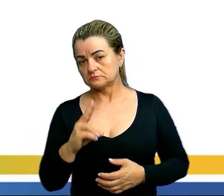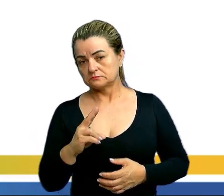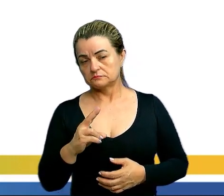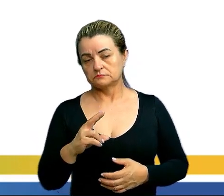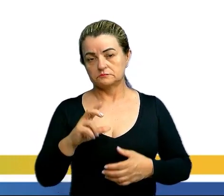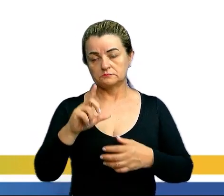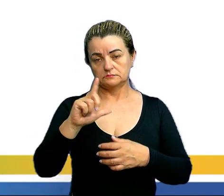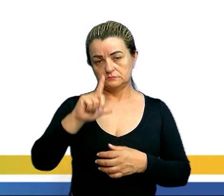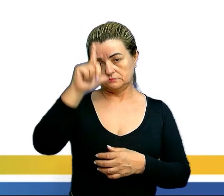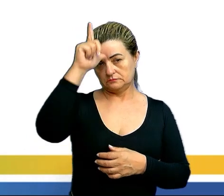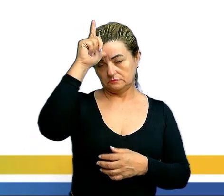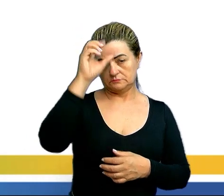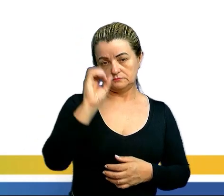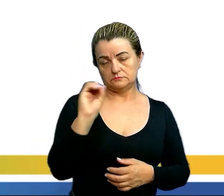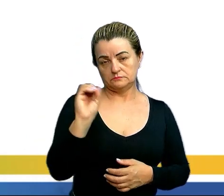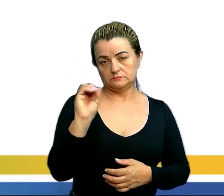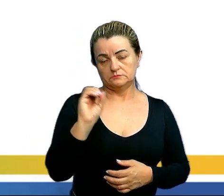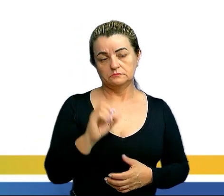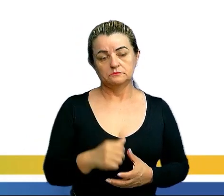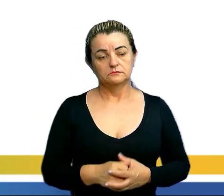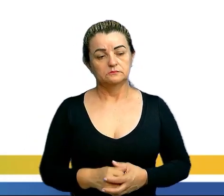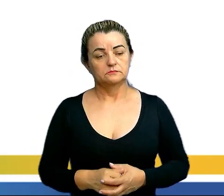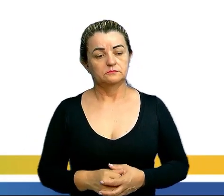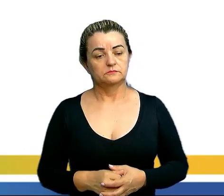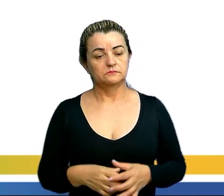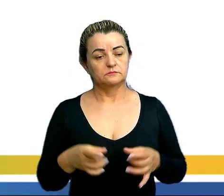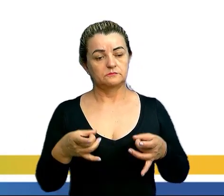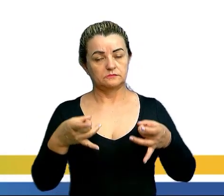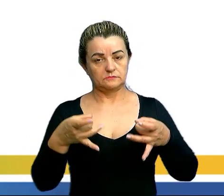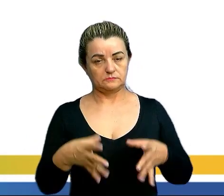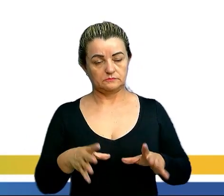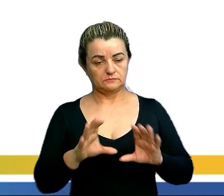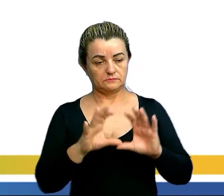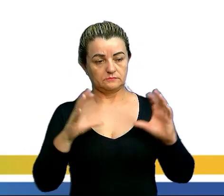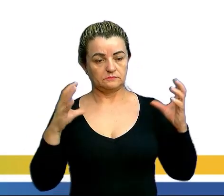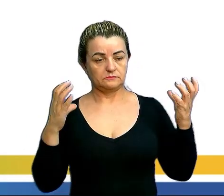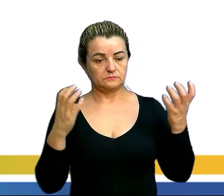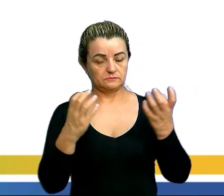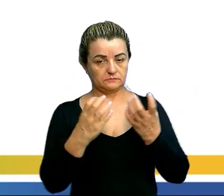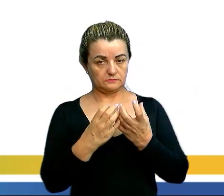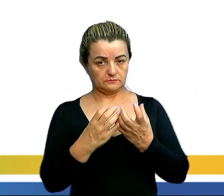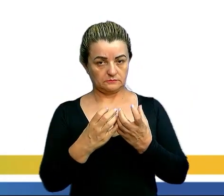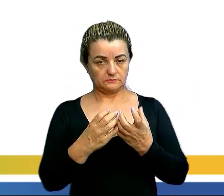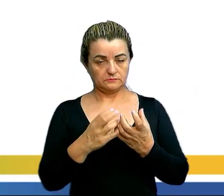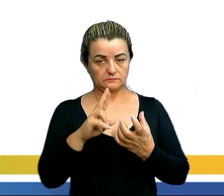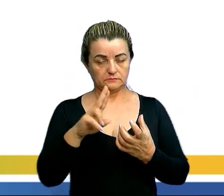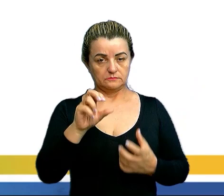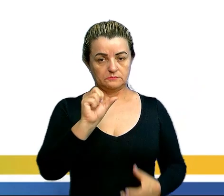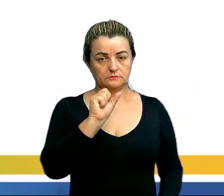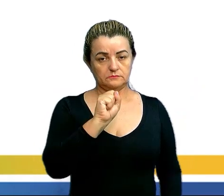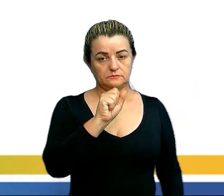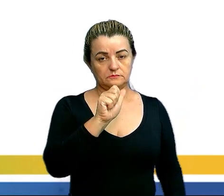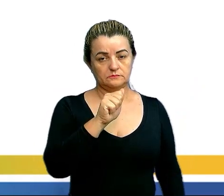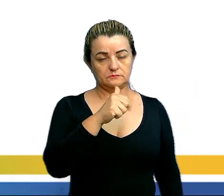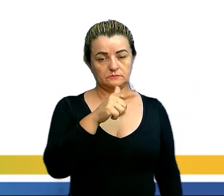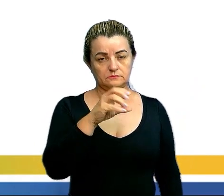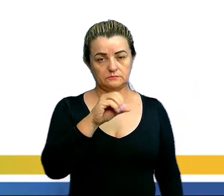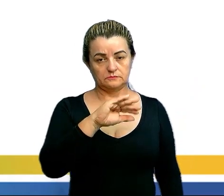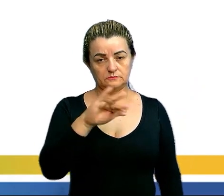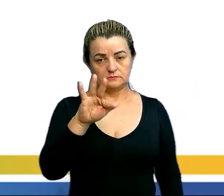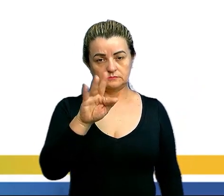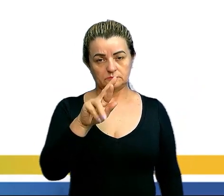Alemanha Ocidental. A última conferência da qual nós vamos falar agora é a Conferência de São Francisco, onde